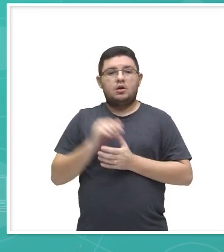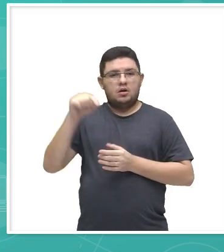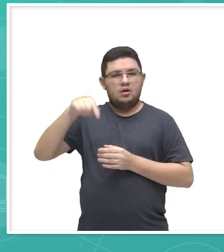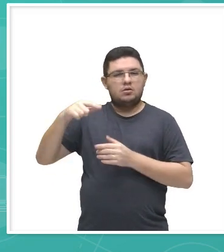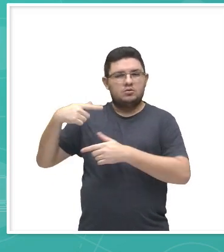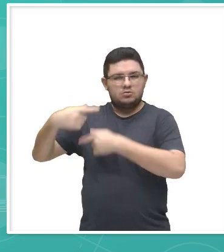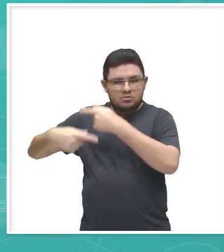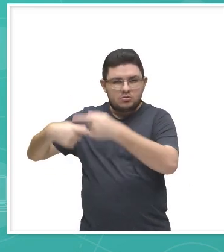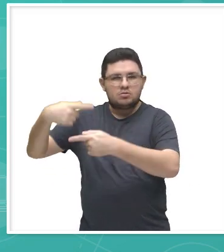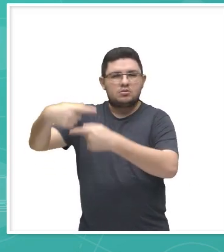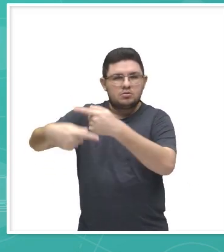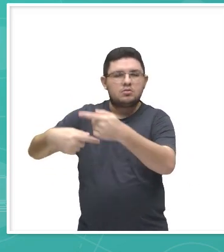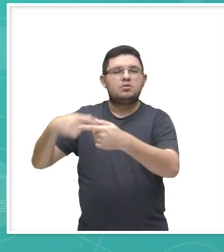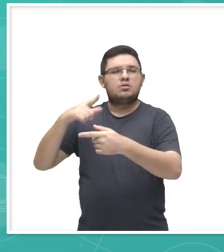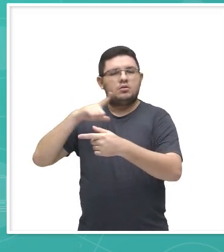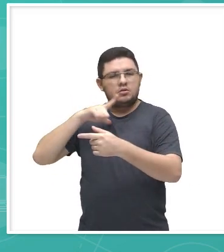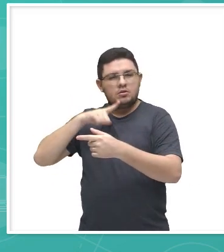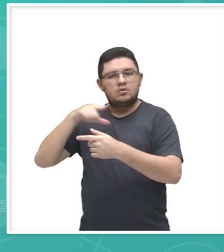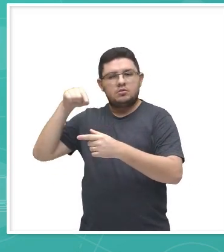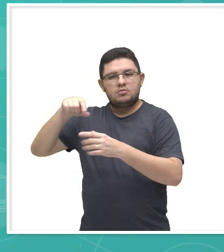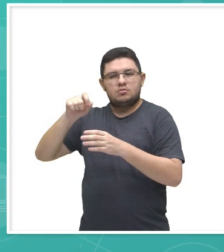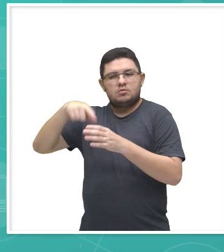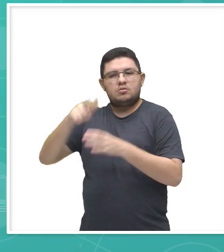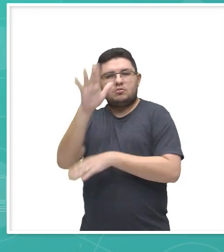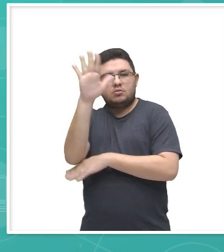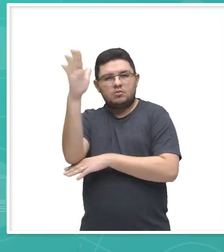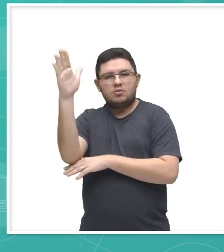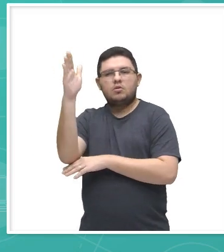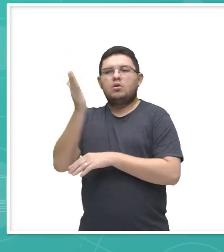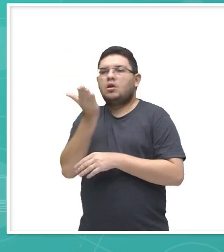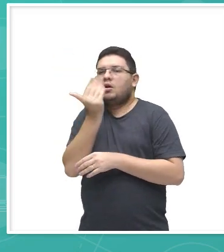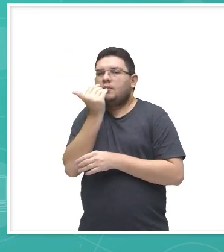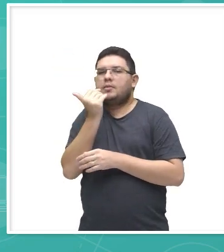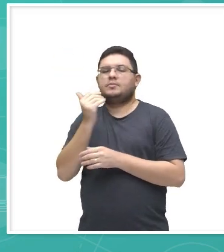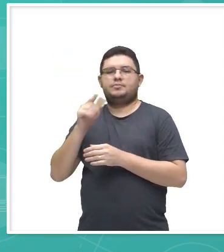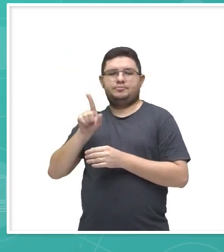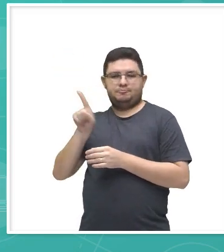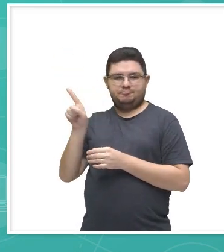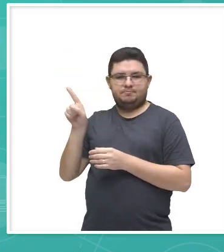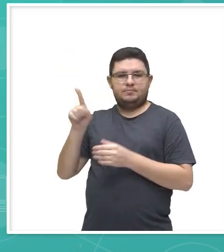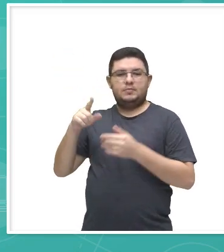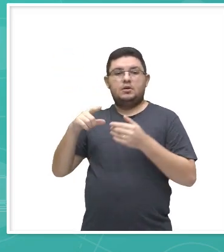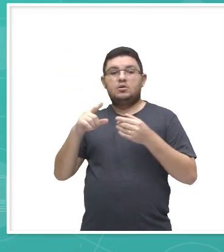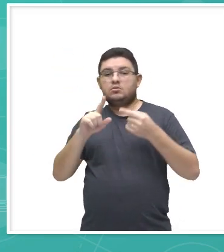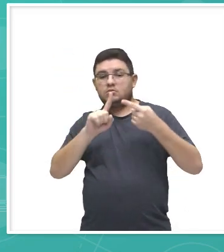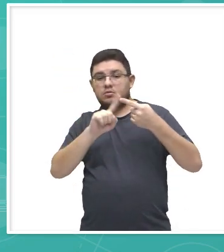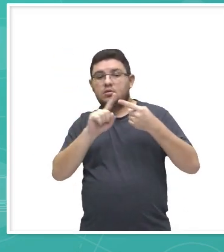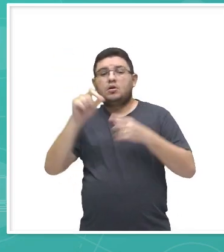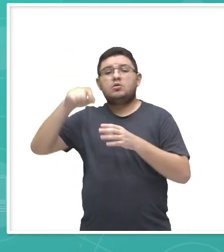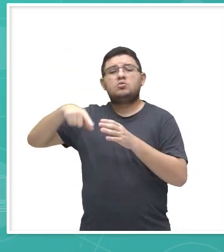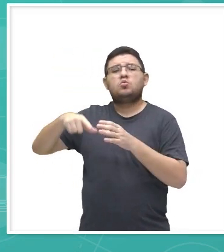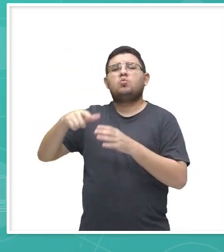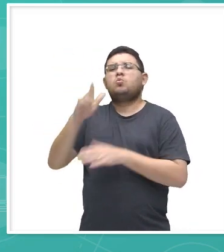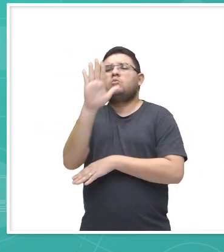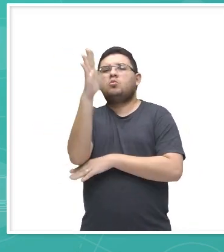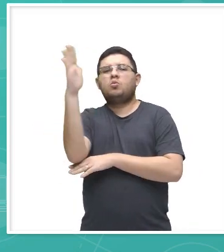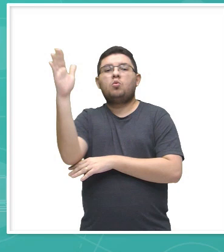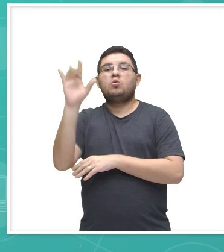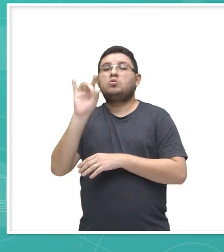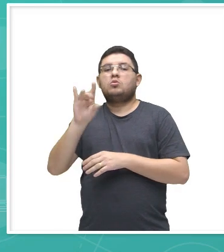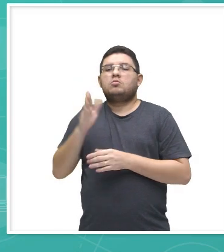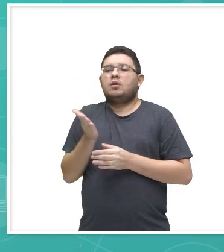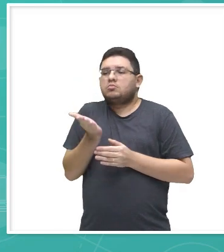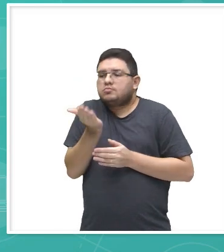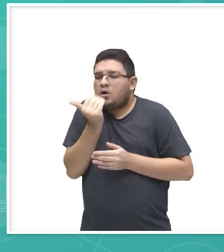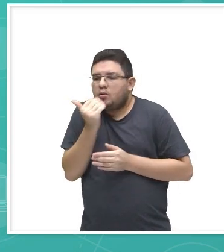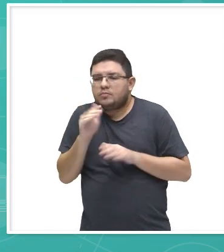economia agrícola fechada, né? Então, aqui a gente tem o cultivo de alguns itens para o autoconsumo, né? Então,